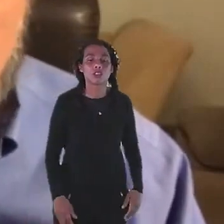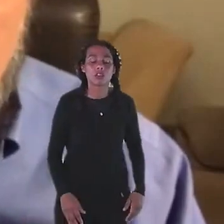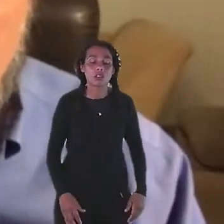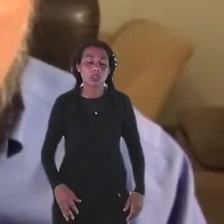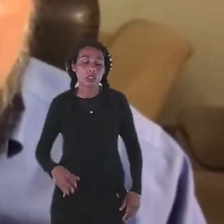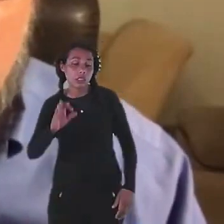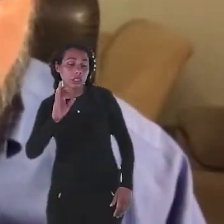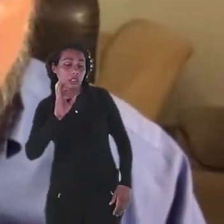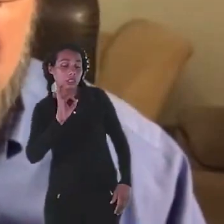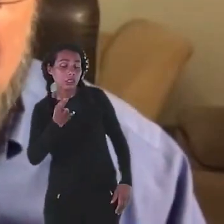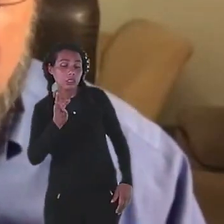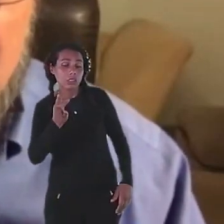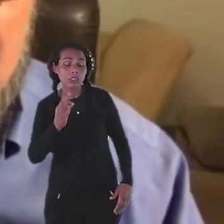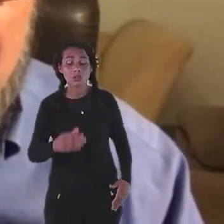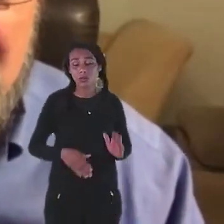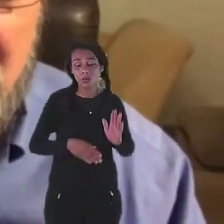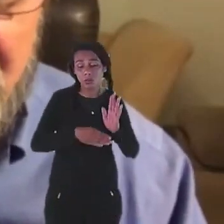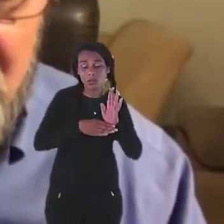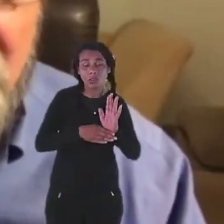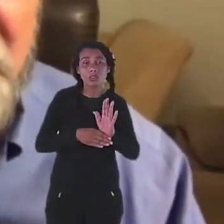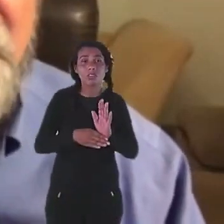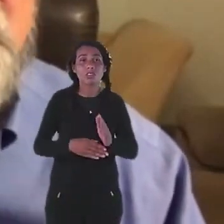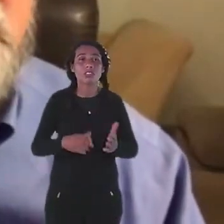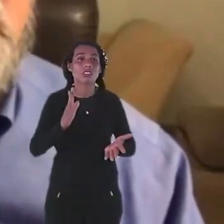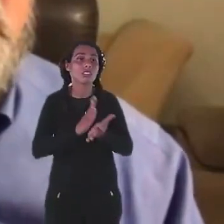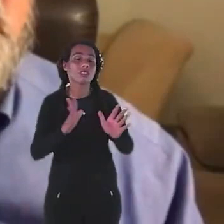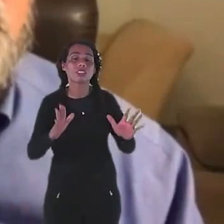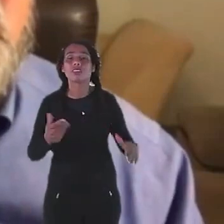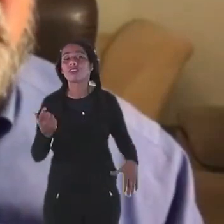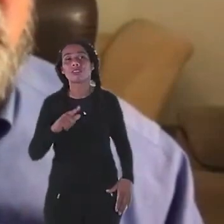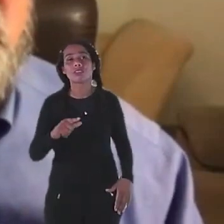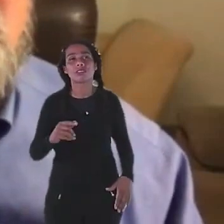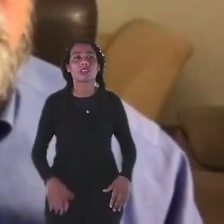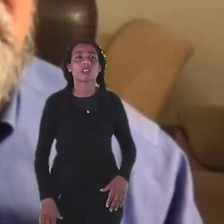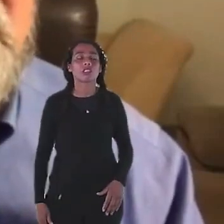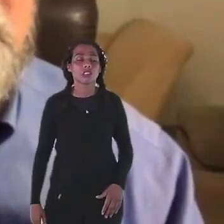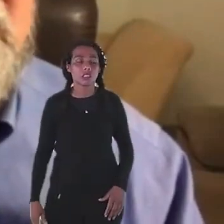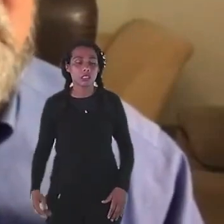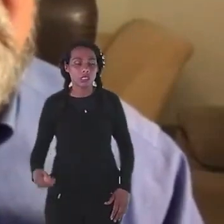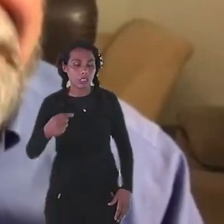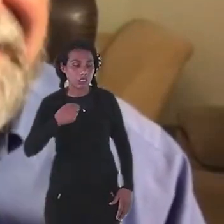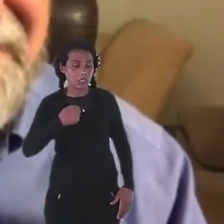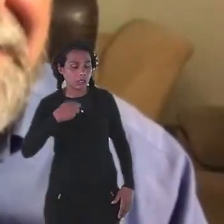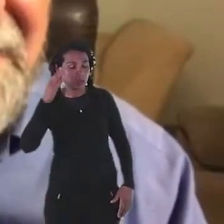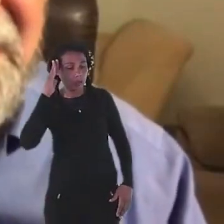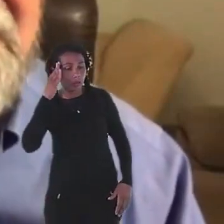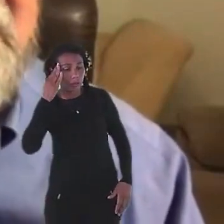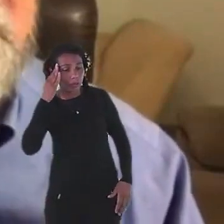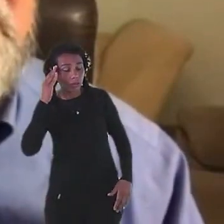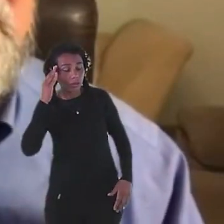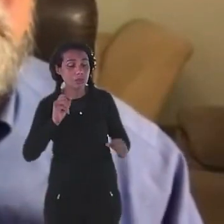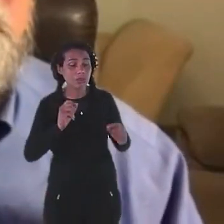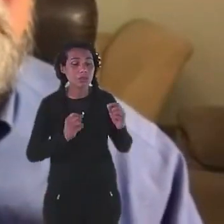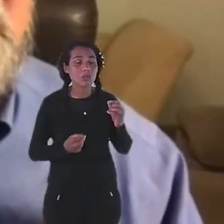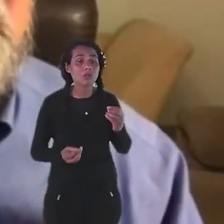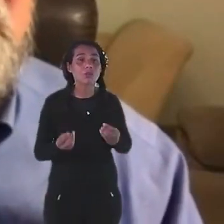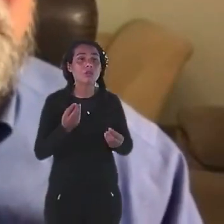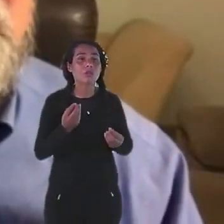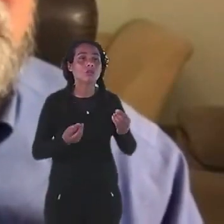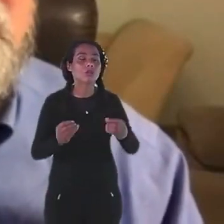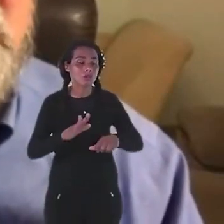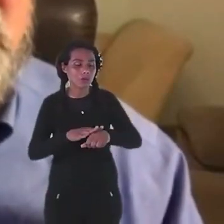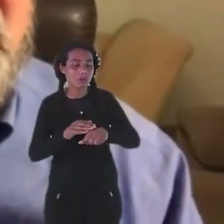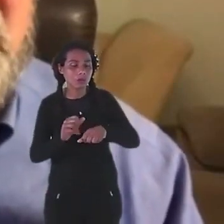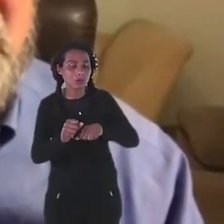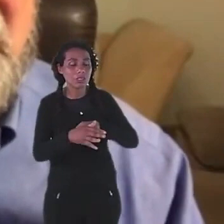Eu costumo dizer atualmente que a pandemia fez com que a política no Brasil derretesse, literalmente, né? Porque a